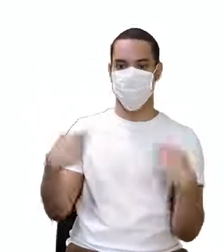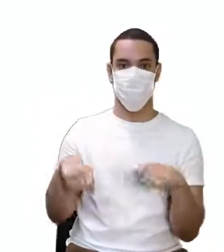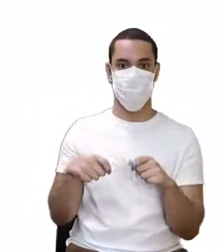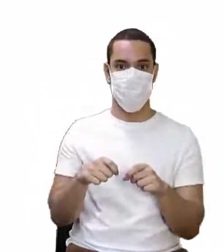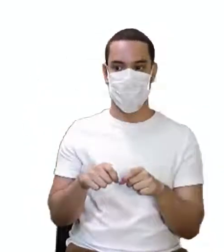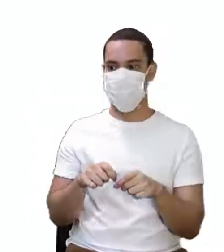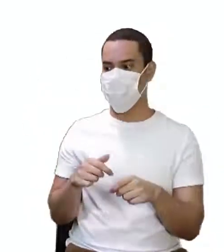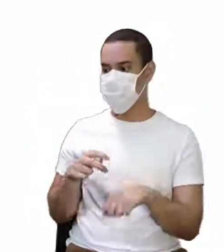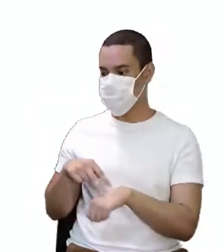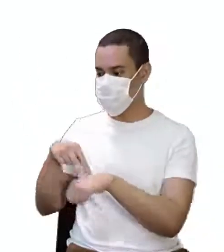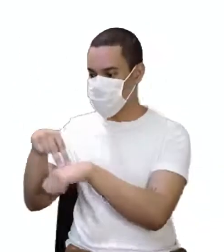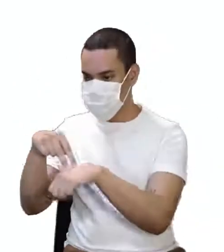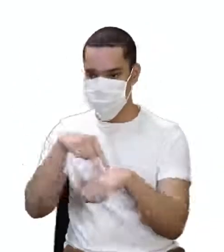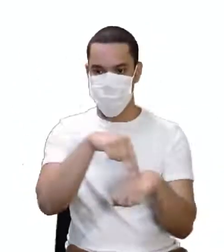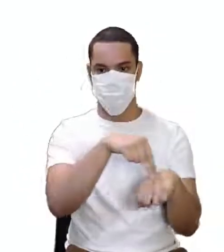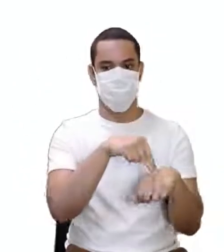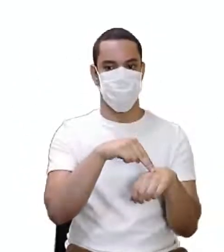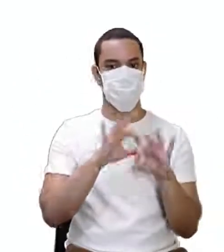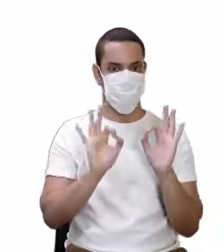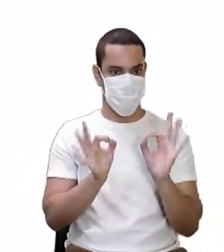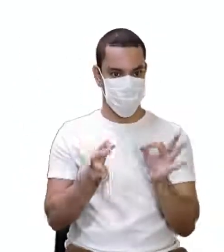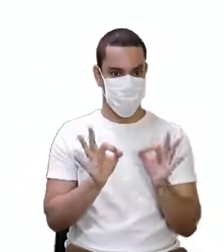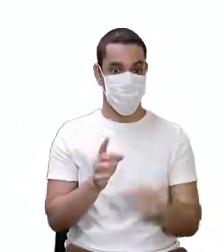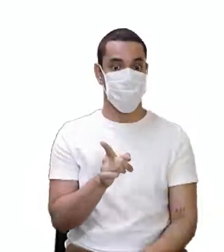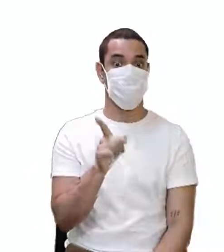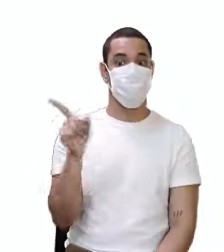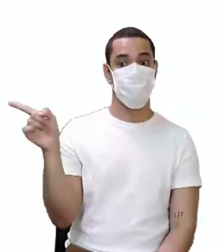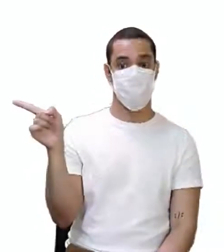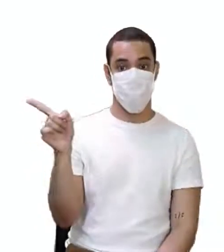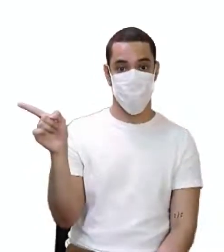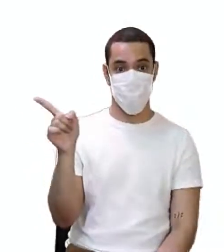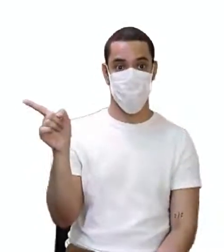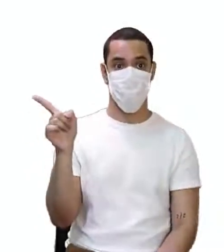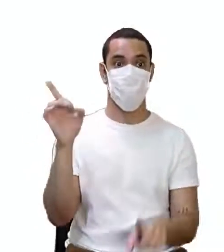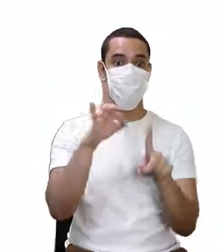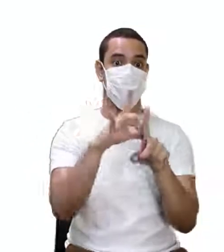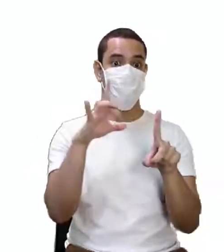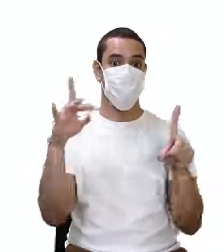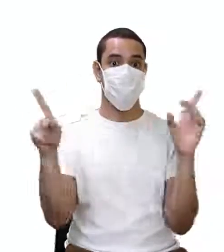deslocar, tá bom? Olha lá. Isolamento